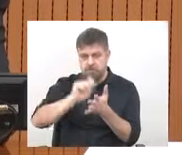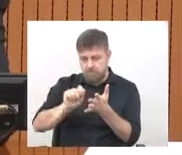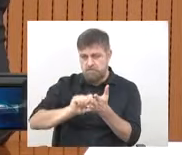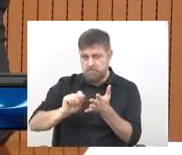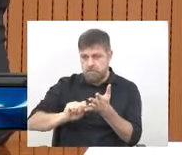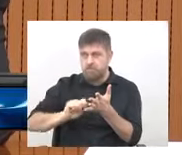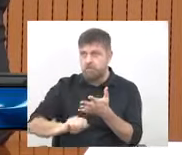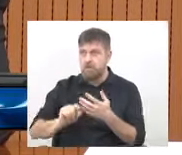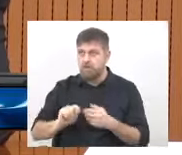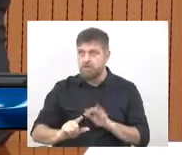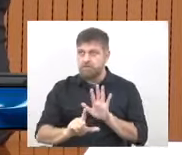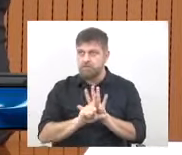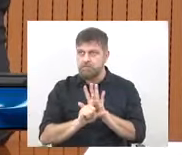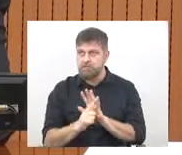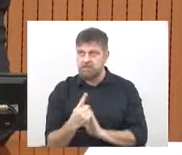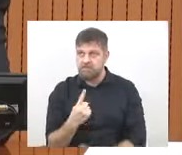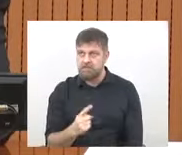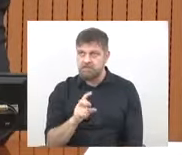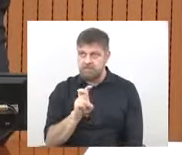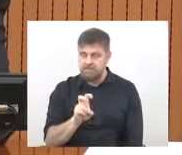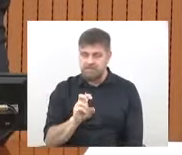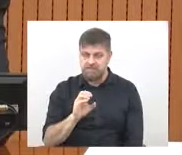227-284, de autoria do prefeito, que revoga a lei